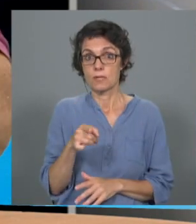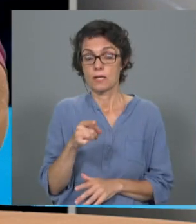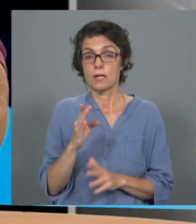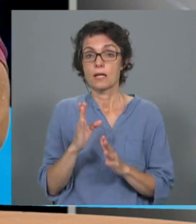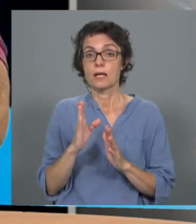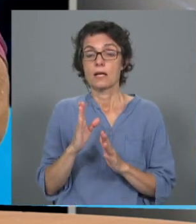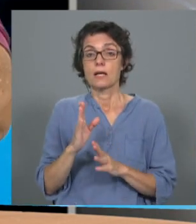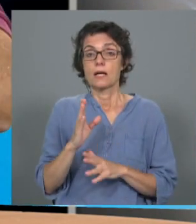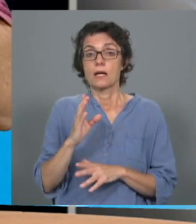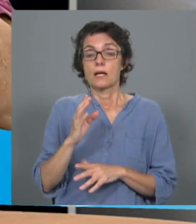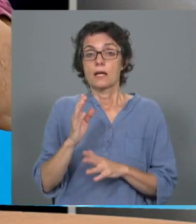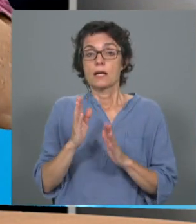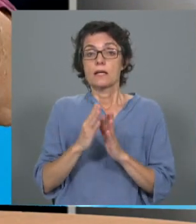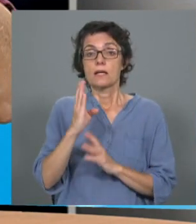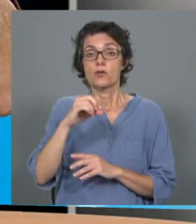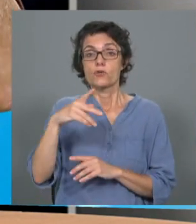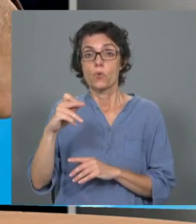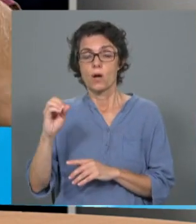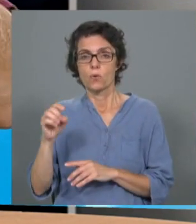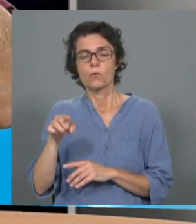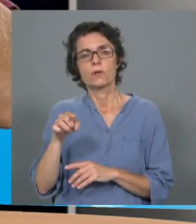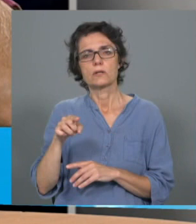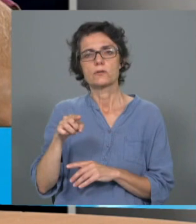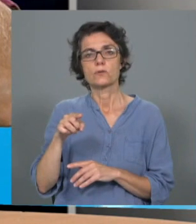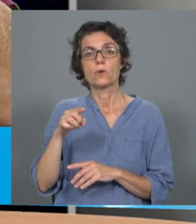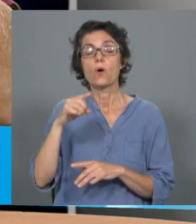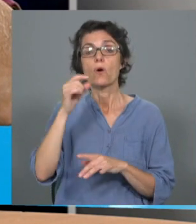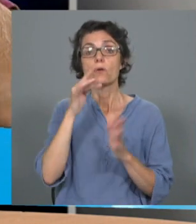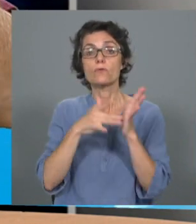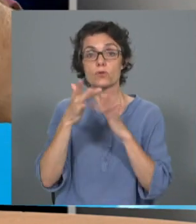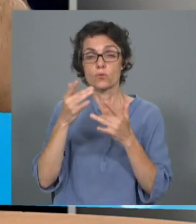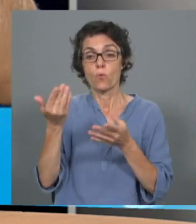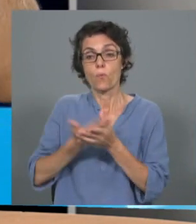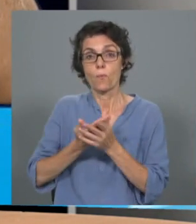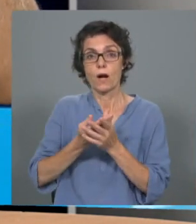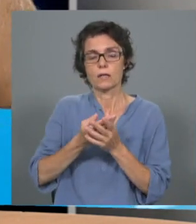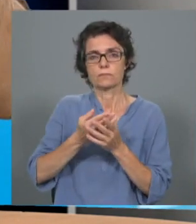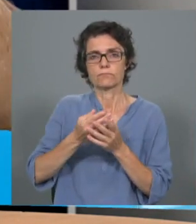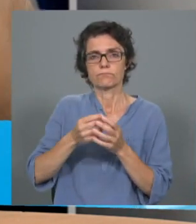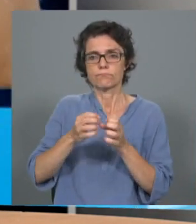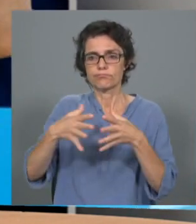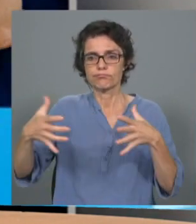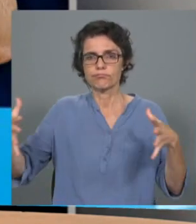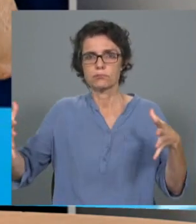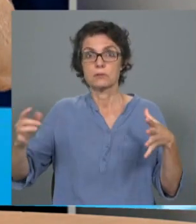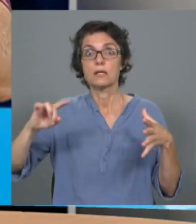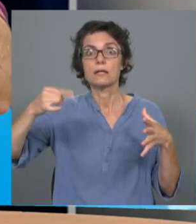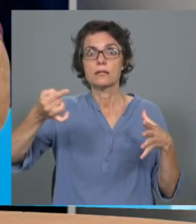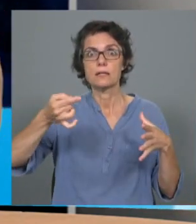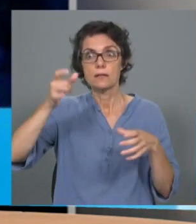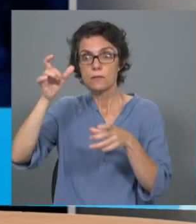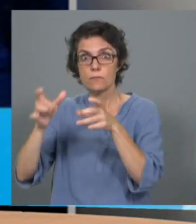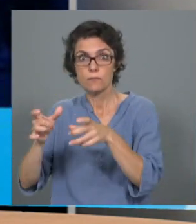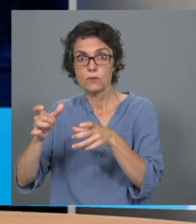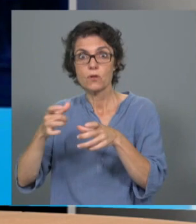de São João, que é o famoso capítulo onde Jesus faz uma multiplicação de pães e onde depois as pessoas o querem fazer